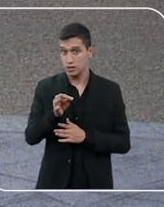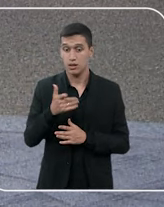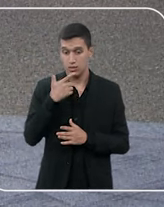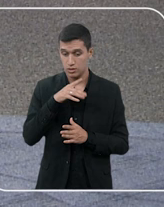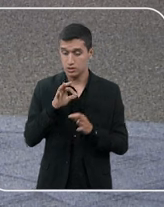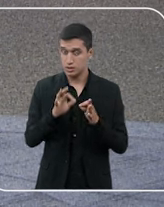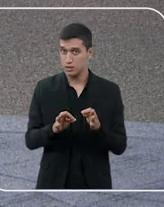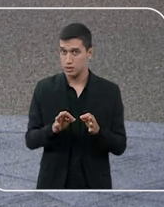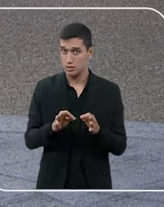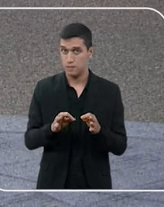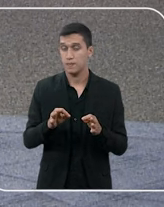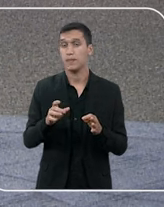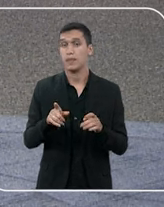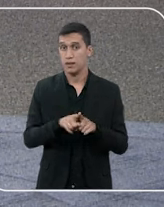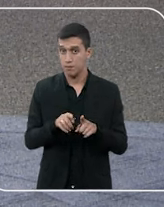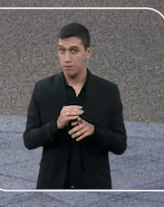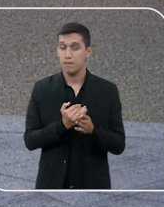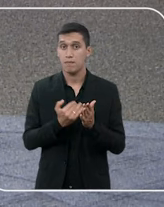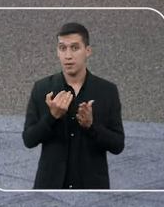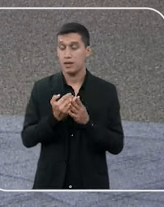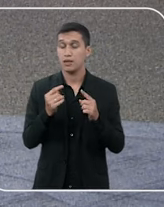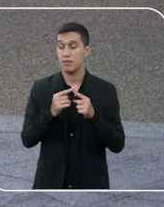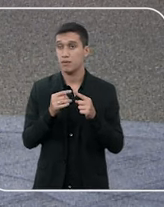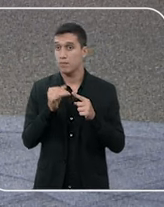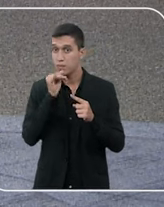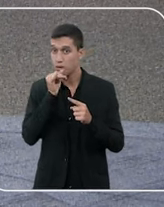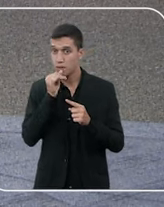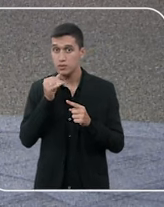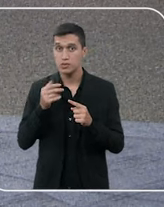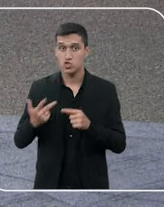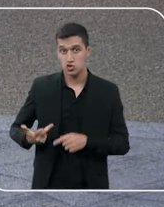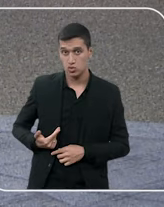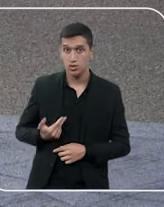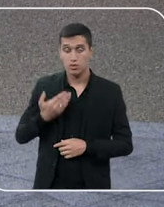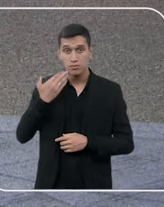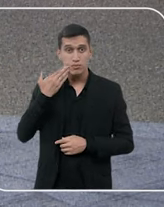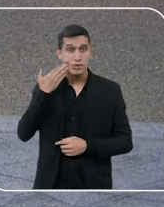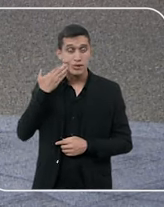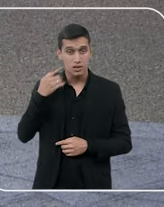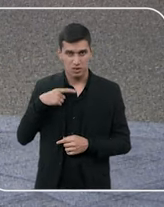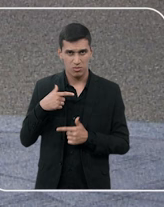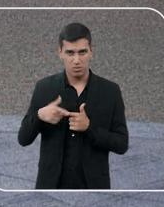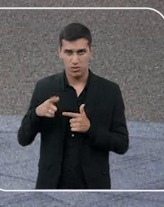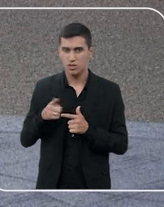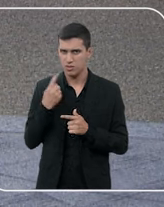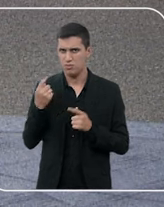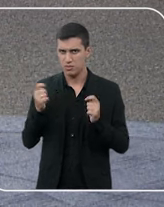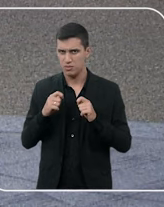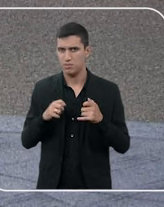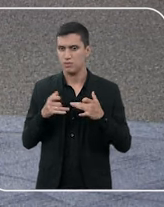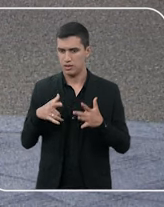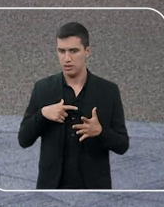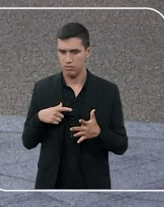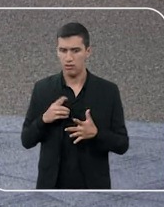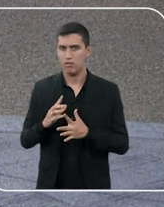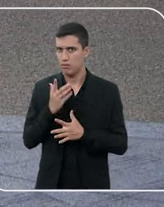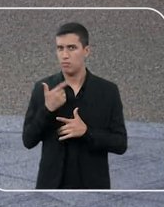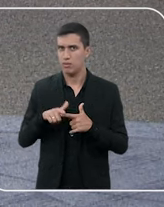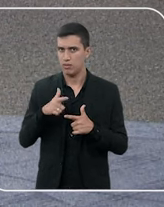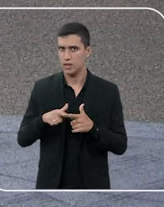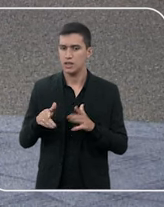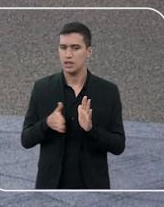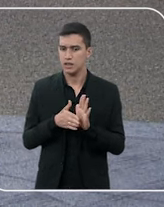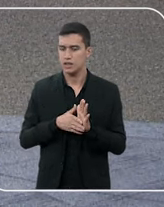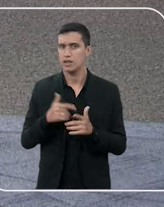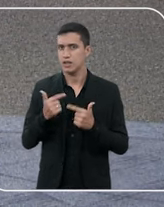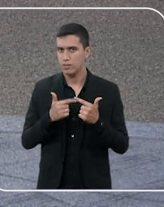ocorra. Mesmo em relação a plásticas, quando há algum problema, a gente pode afirmar que houve um defeito aí na prestação do serviço